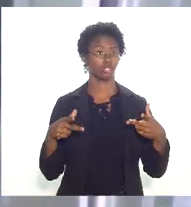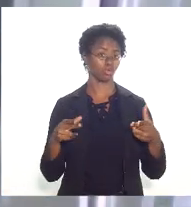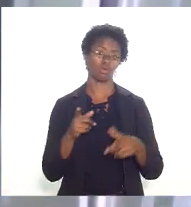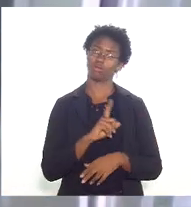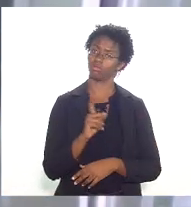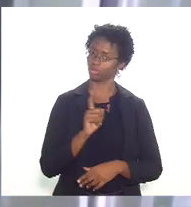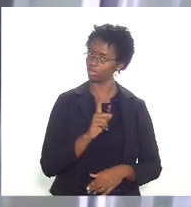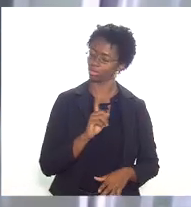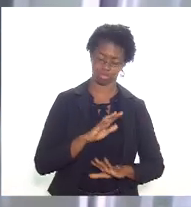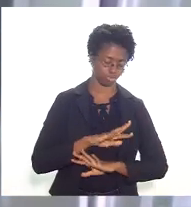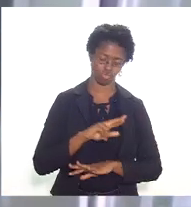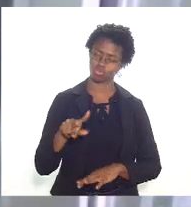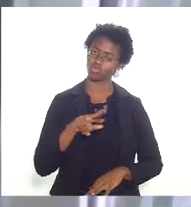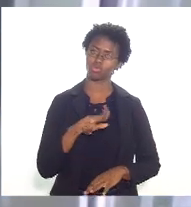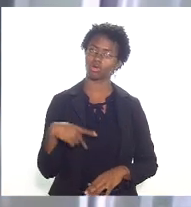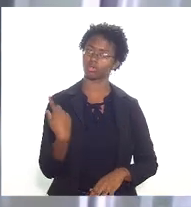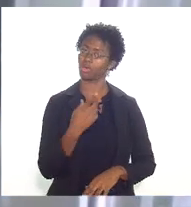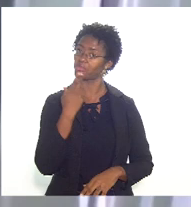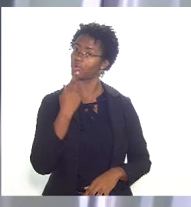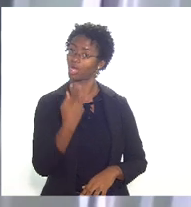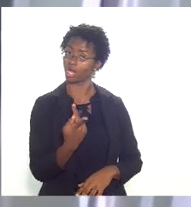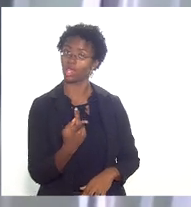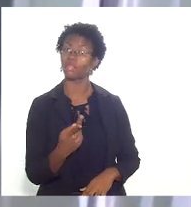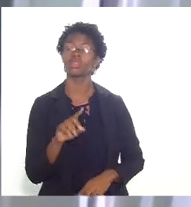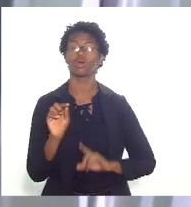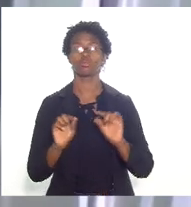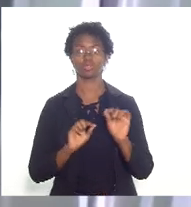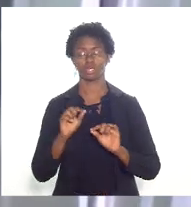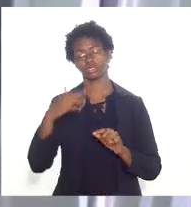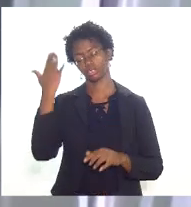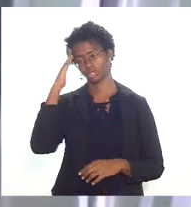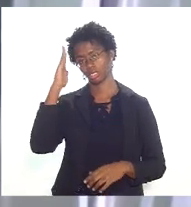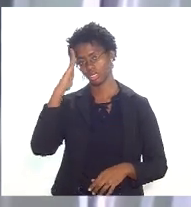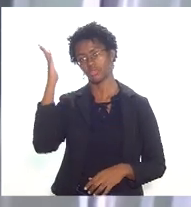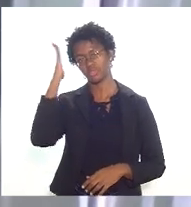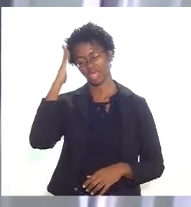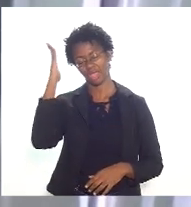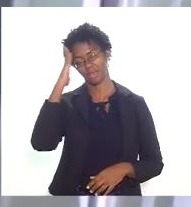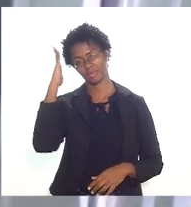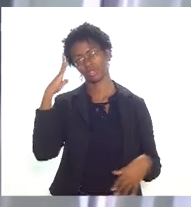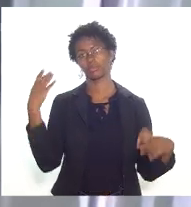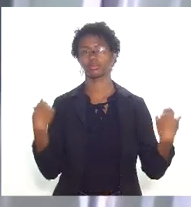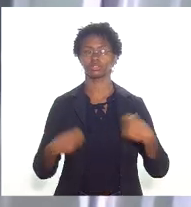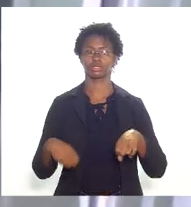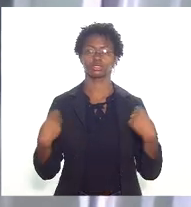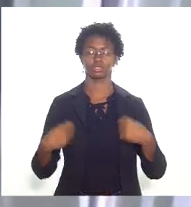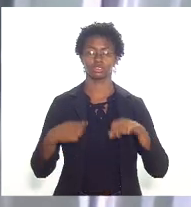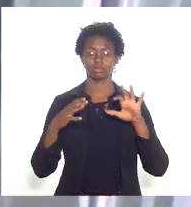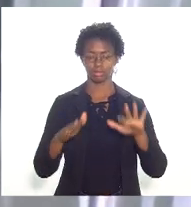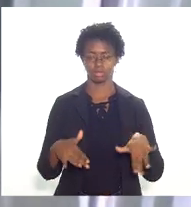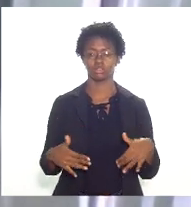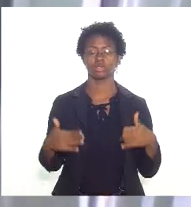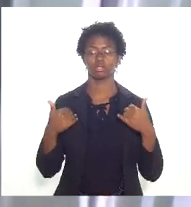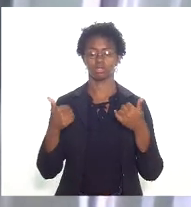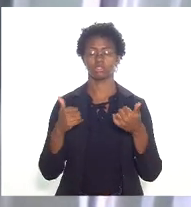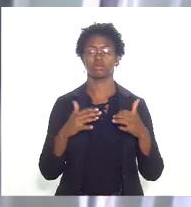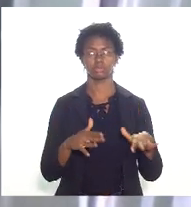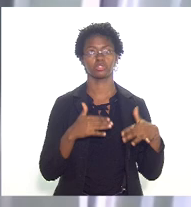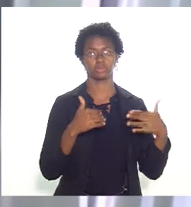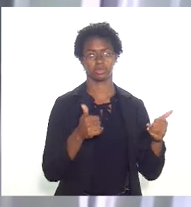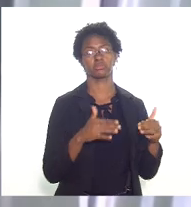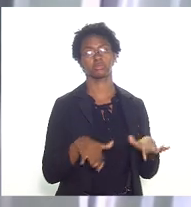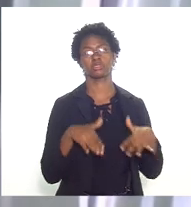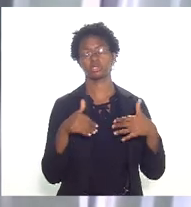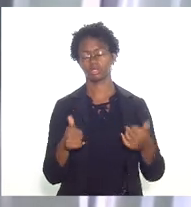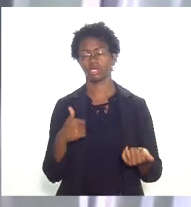jeito não é isso que a gente fala né nós entendemos reconhecemos que é preciso aprimorar e muito né